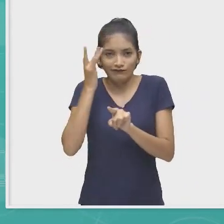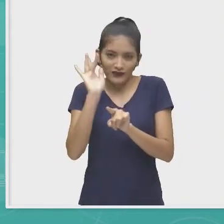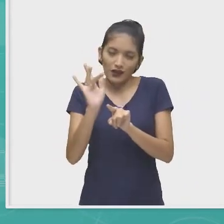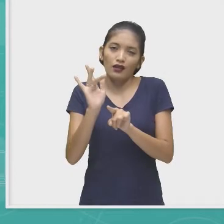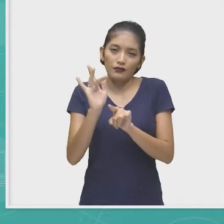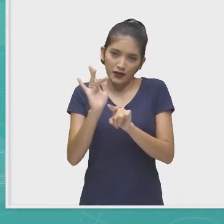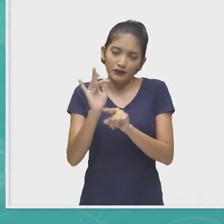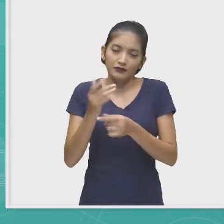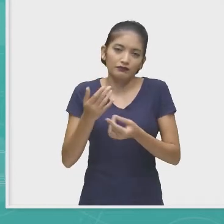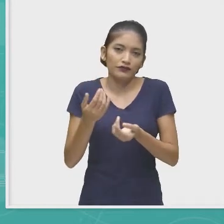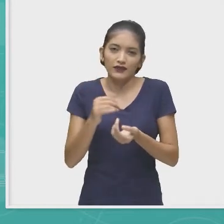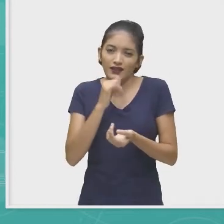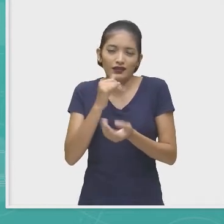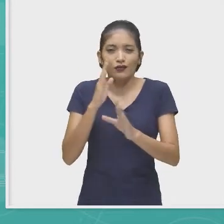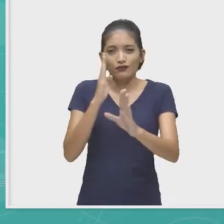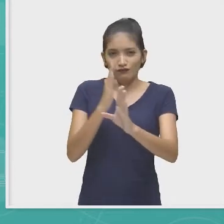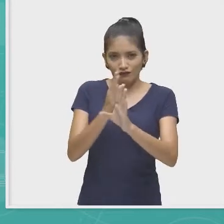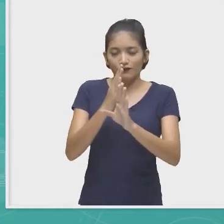quadrado.